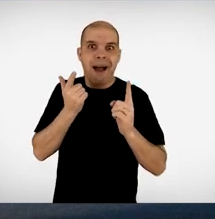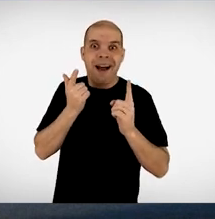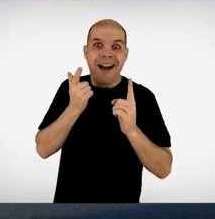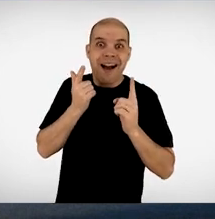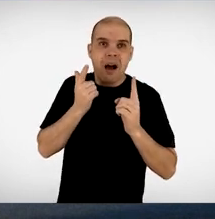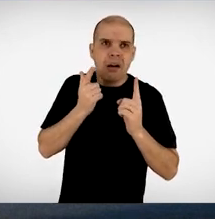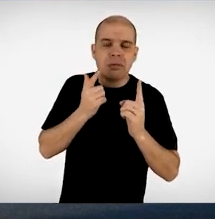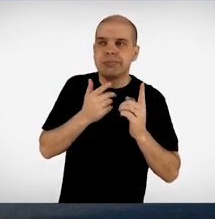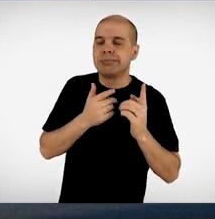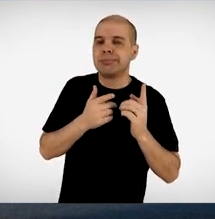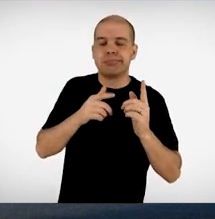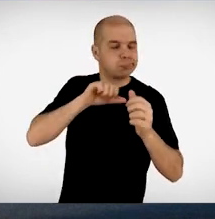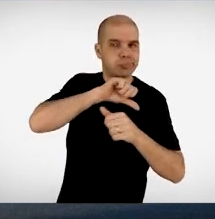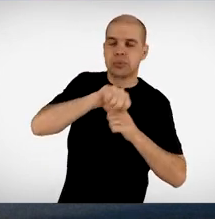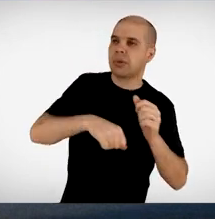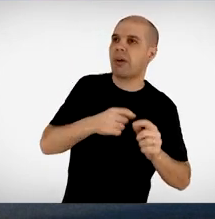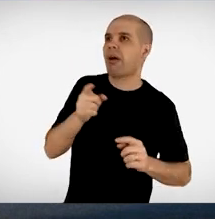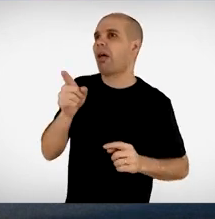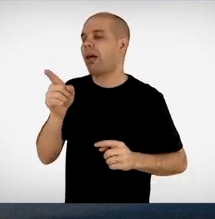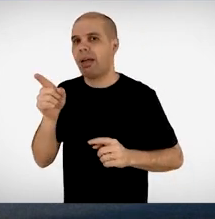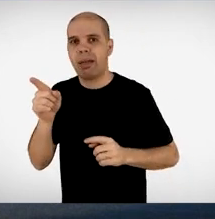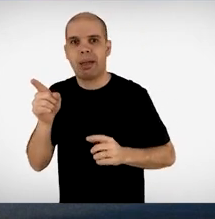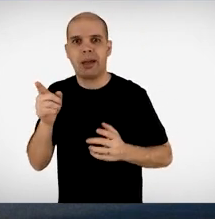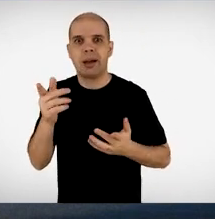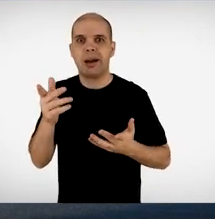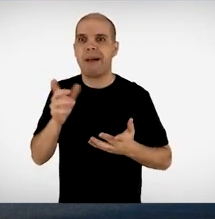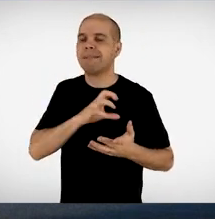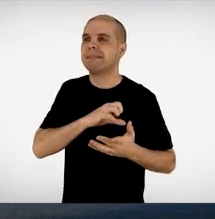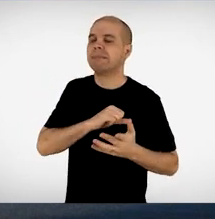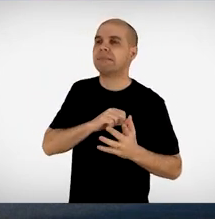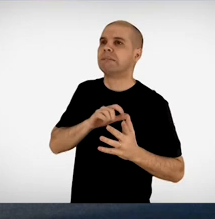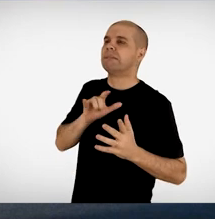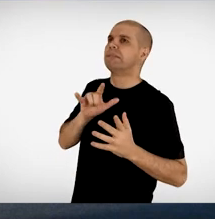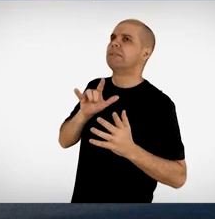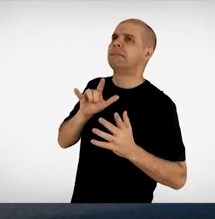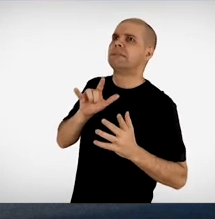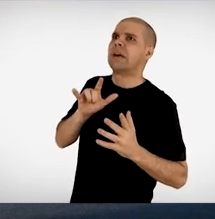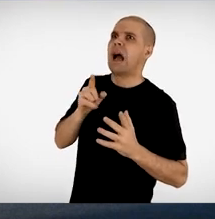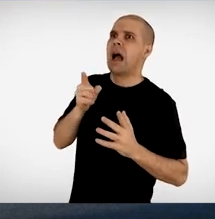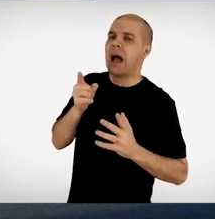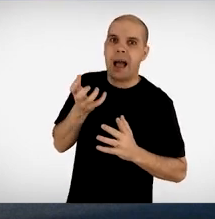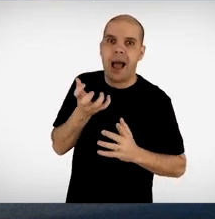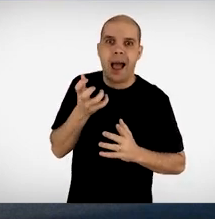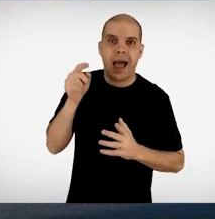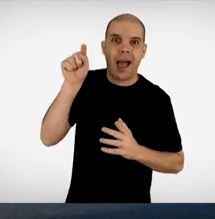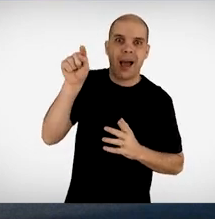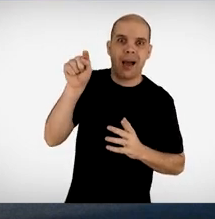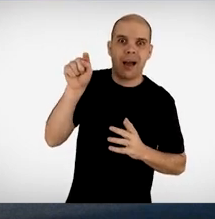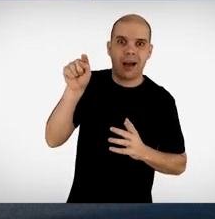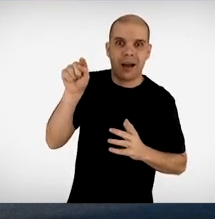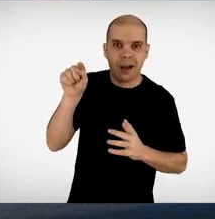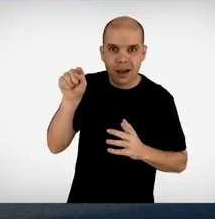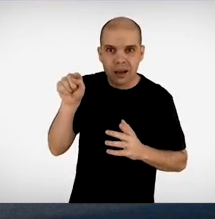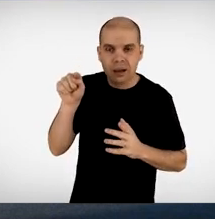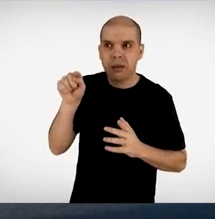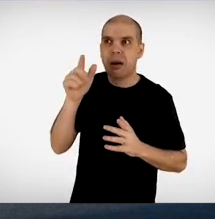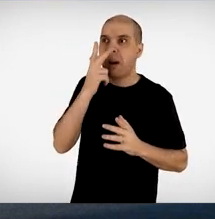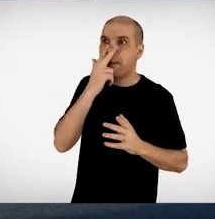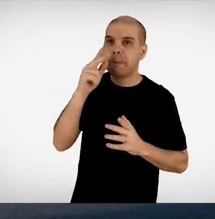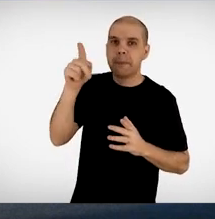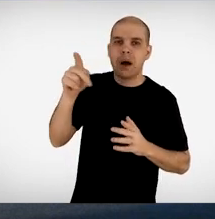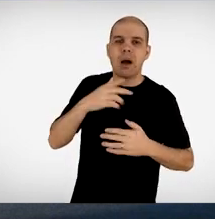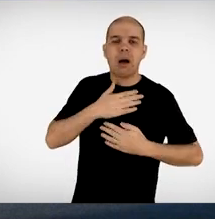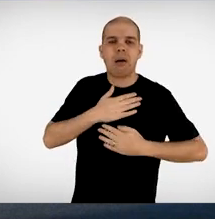quando está chegando perto do que ela achava que iria, na verdade, muda. E aí, quando ela se apaixona por uma pessoa que tem um